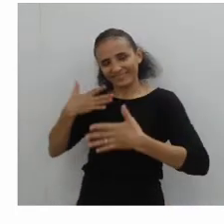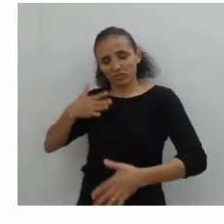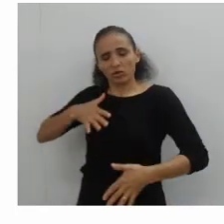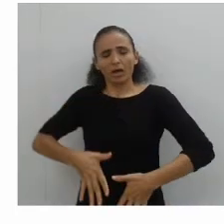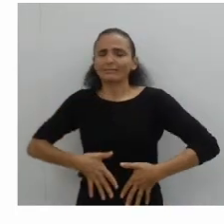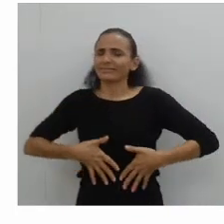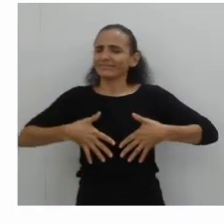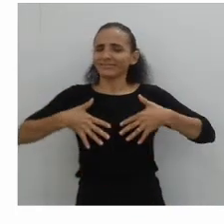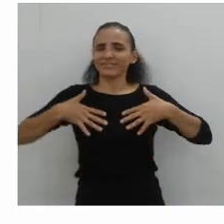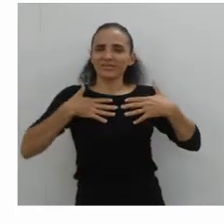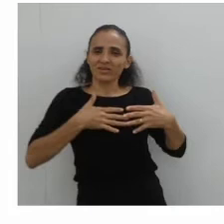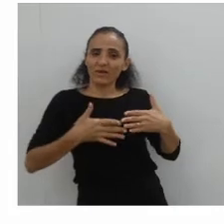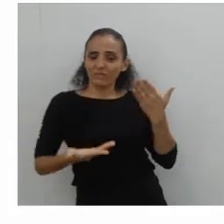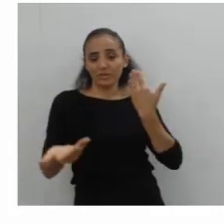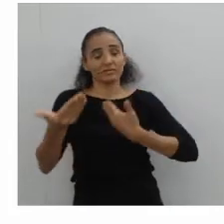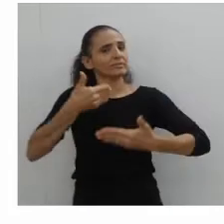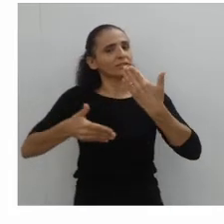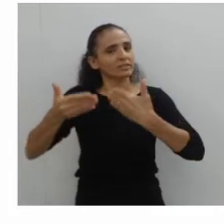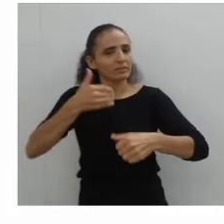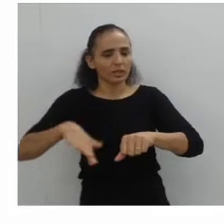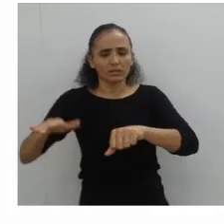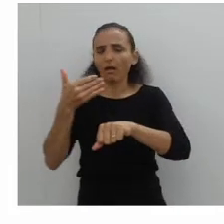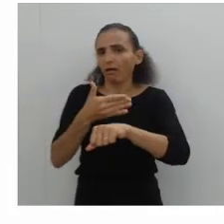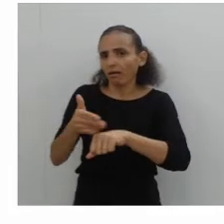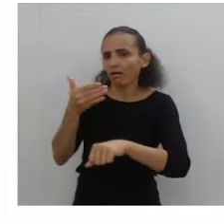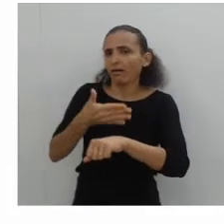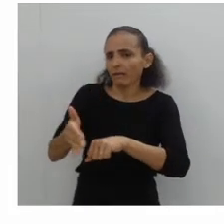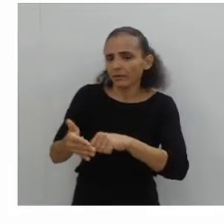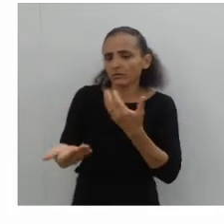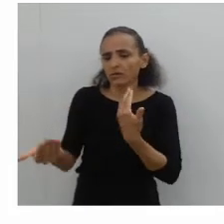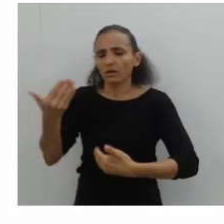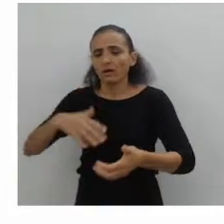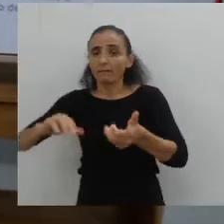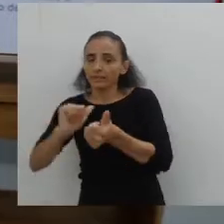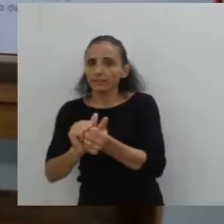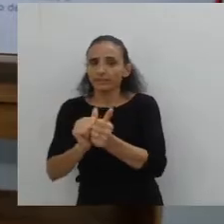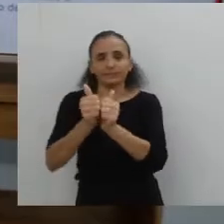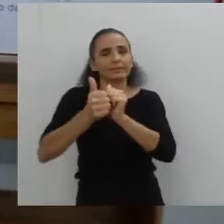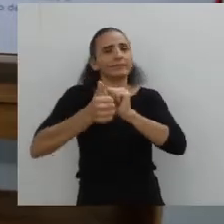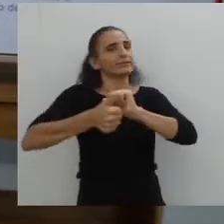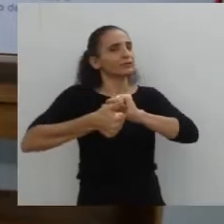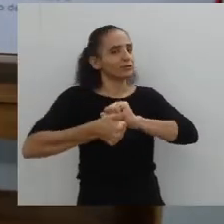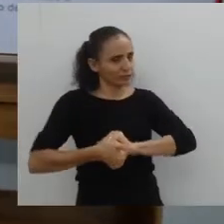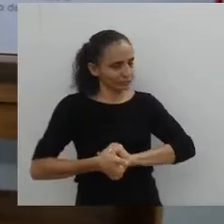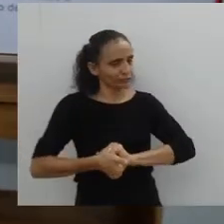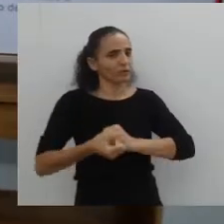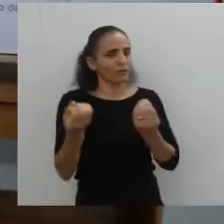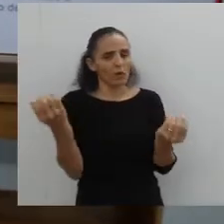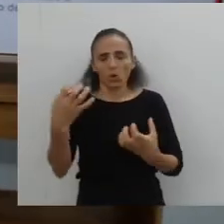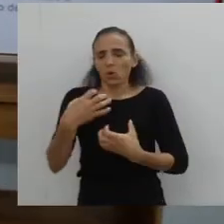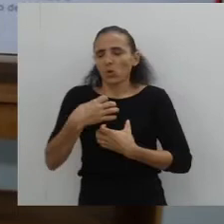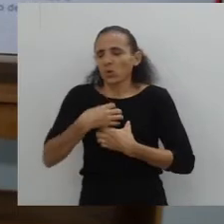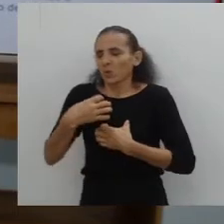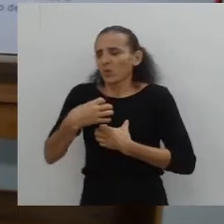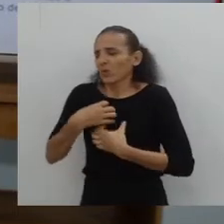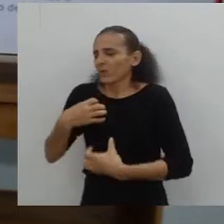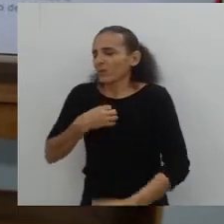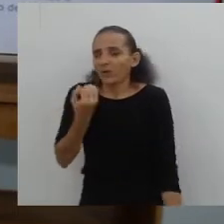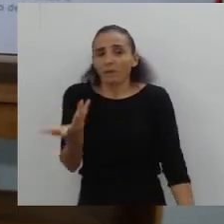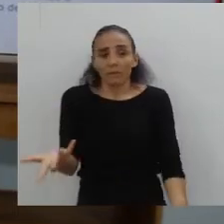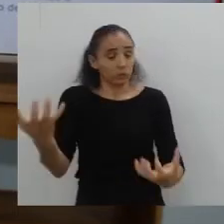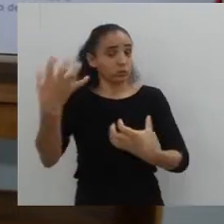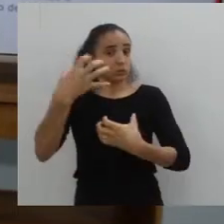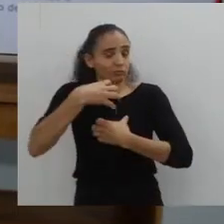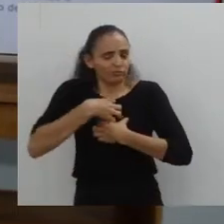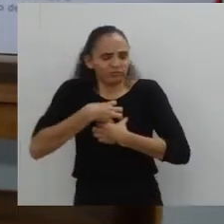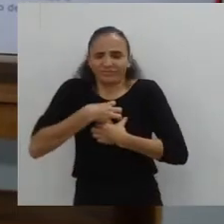de prazer pela sua prática. Então, quando nós jogamos, pode voltar aqui para mim, quando nós jogamos, nós temos dentro de